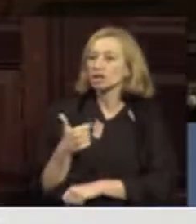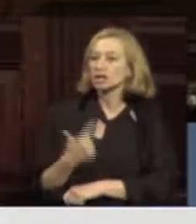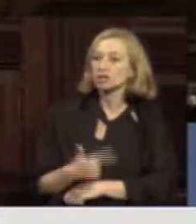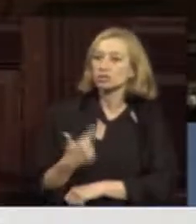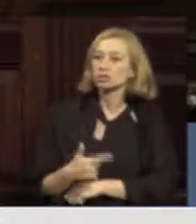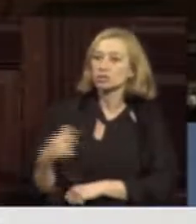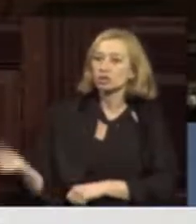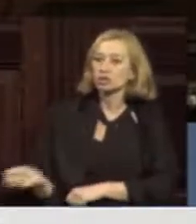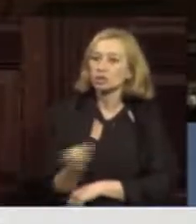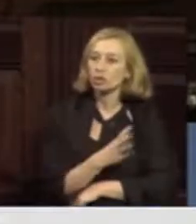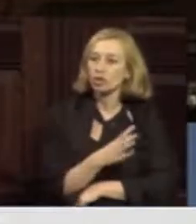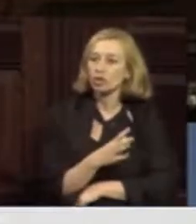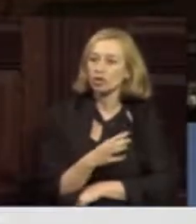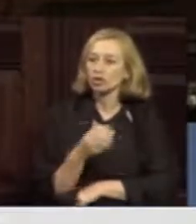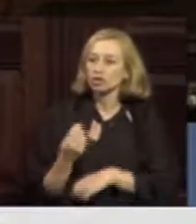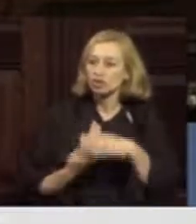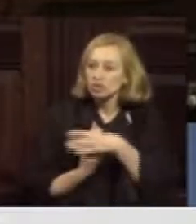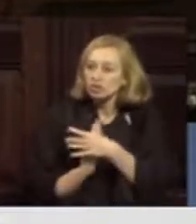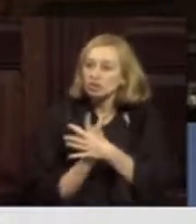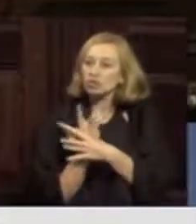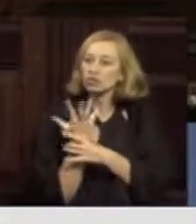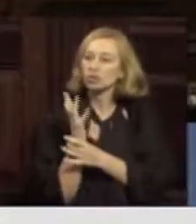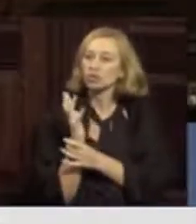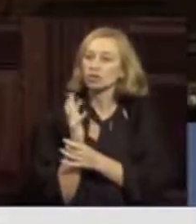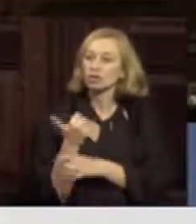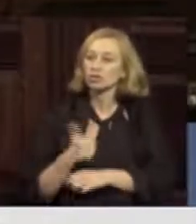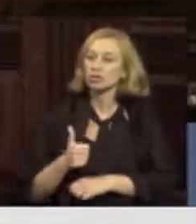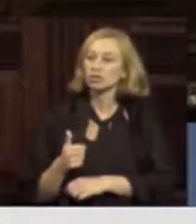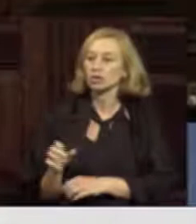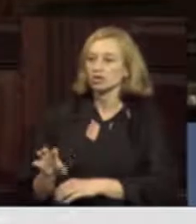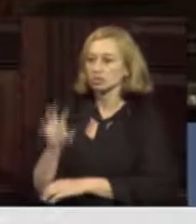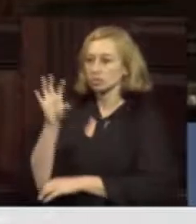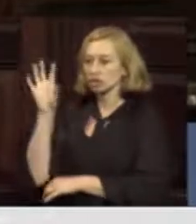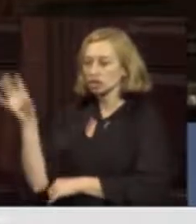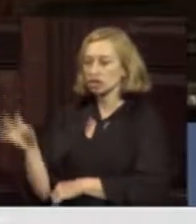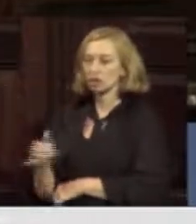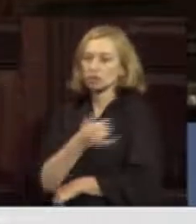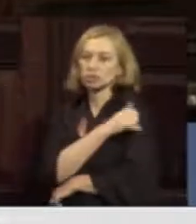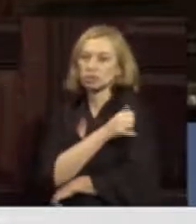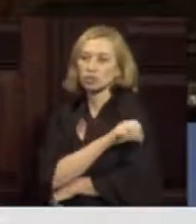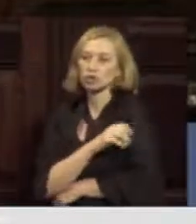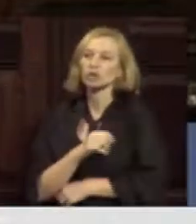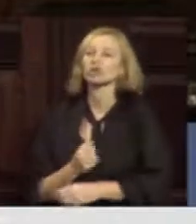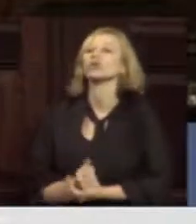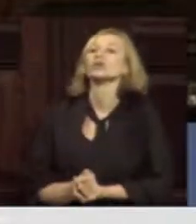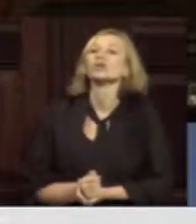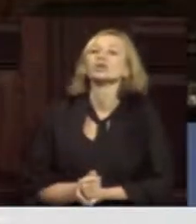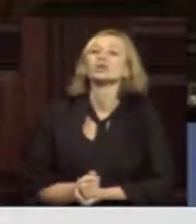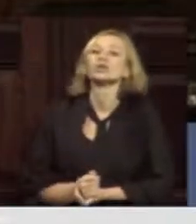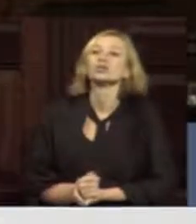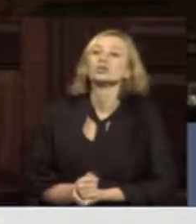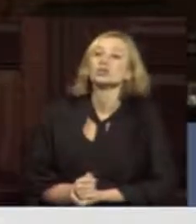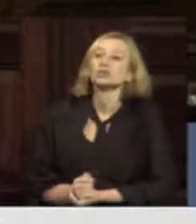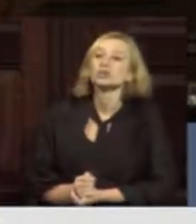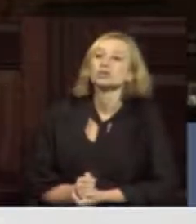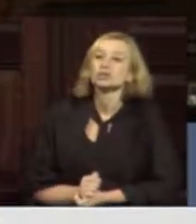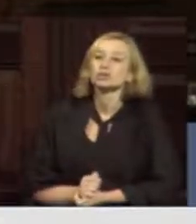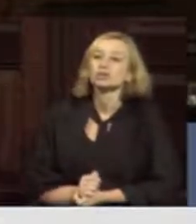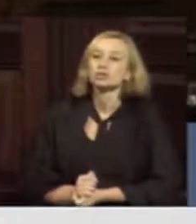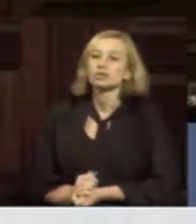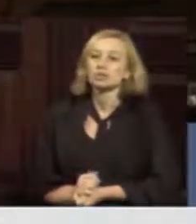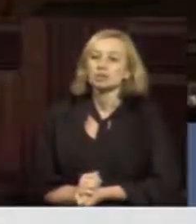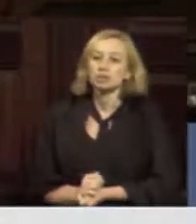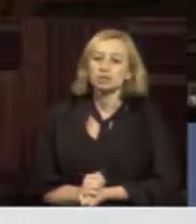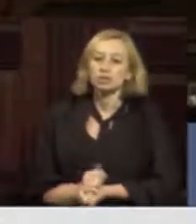produção de flores do Brasil, a primeira do estado do Rio de Janeiro, a primeira produção mundial de couve-flor. É preciso